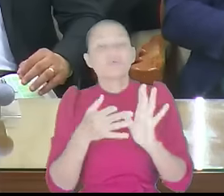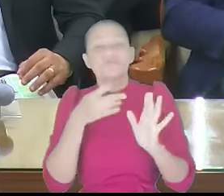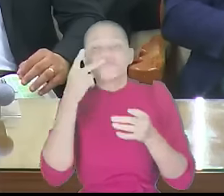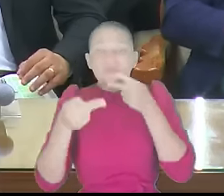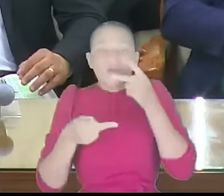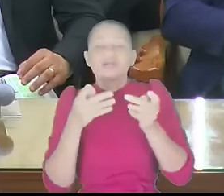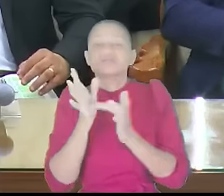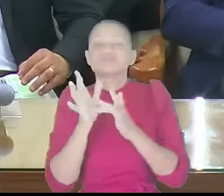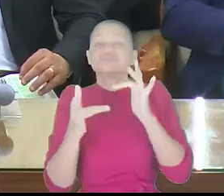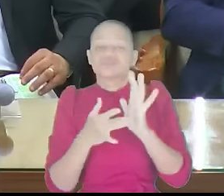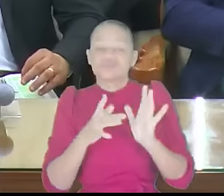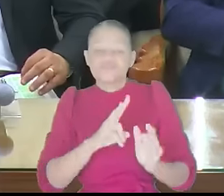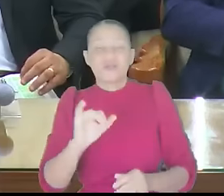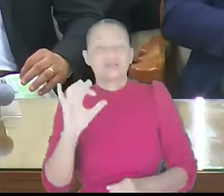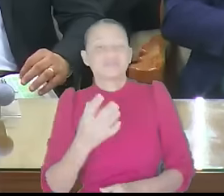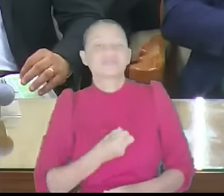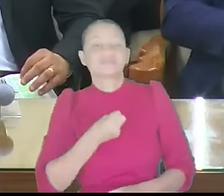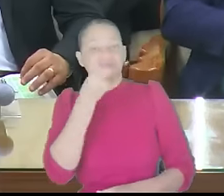vai salvar as almas.